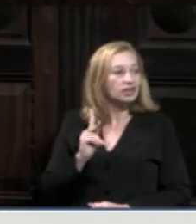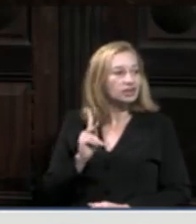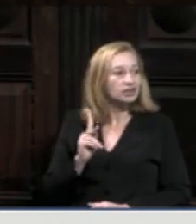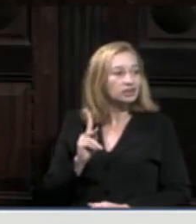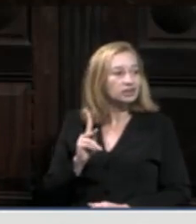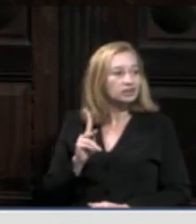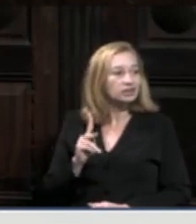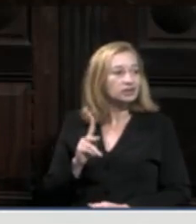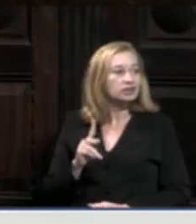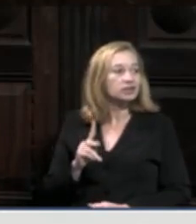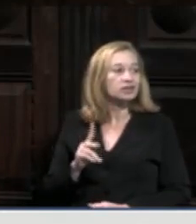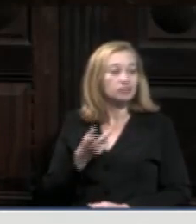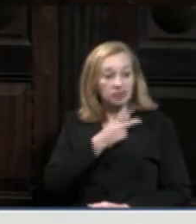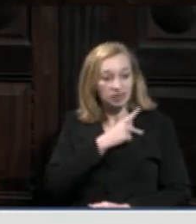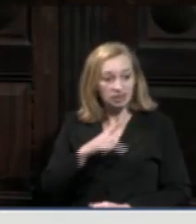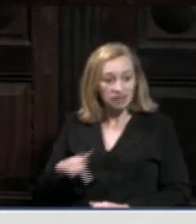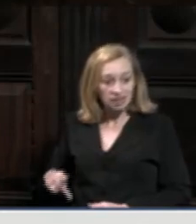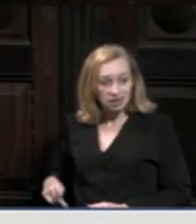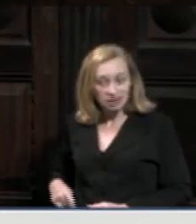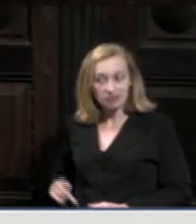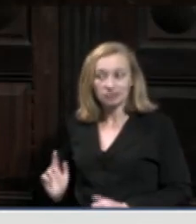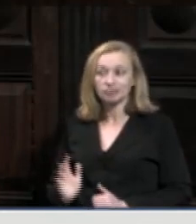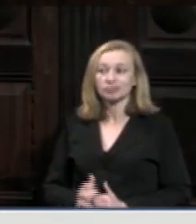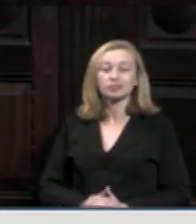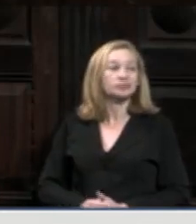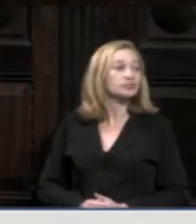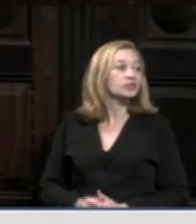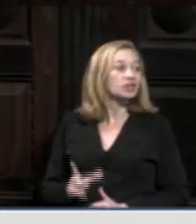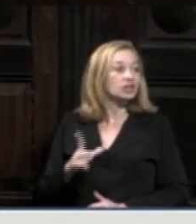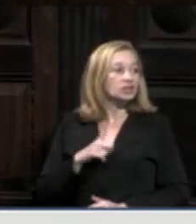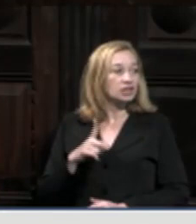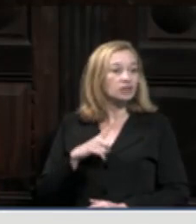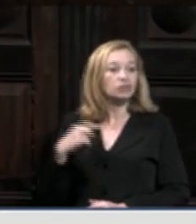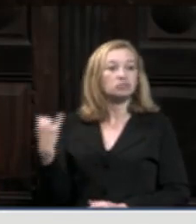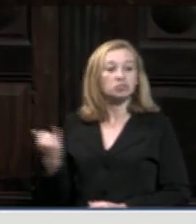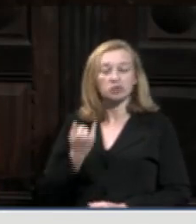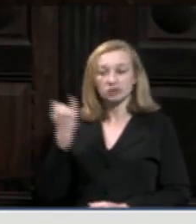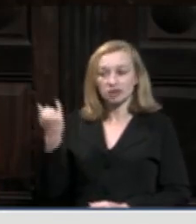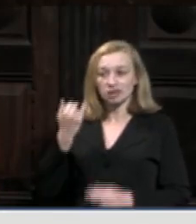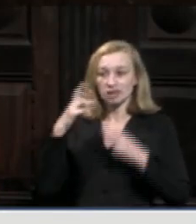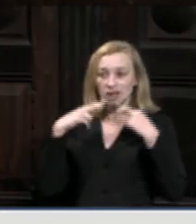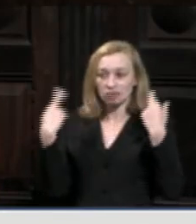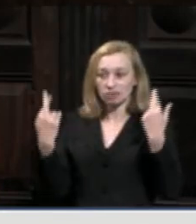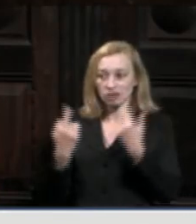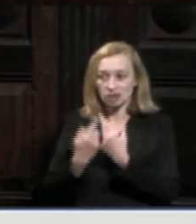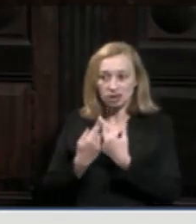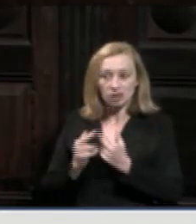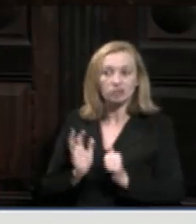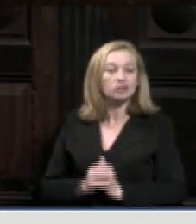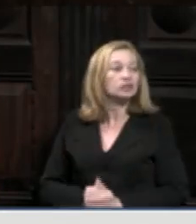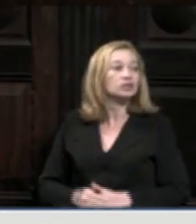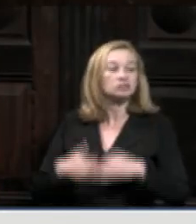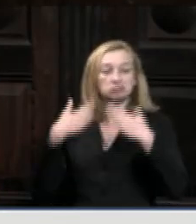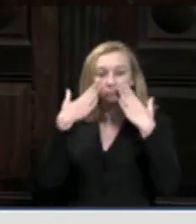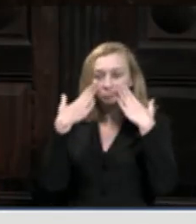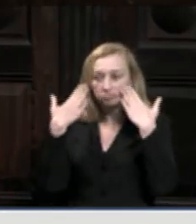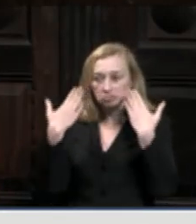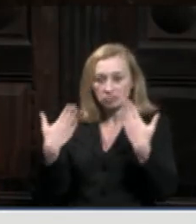na presidência, houve uma importante reunião com